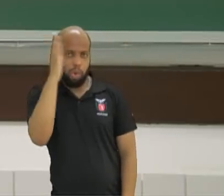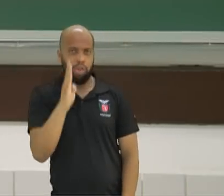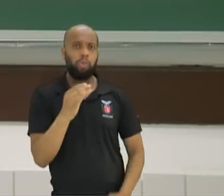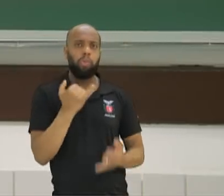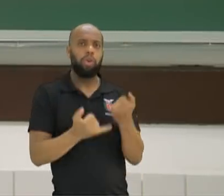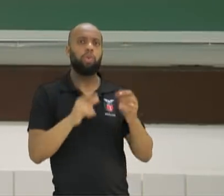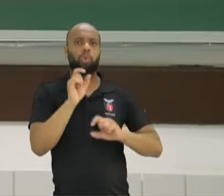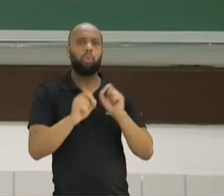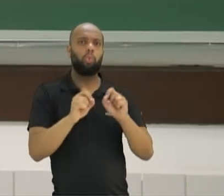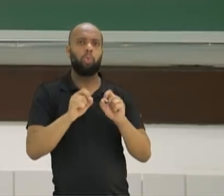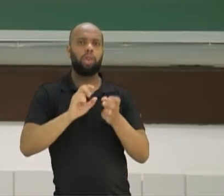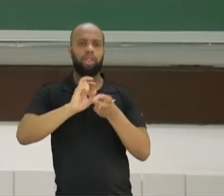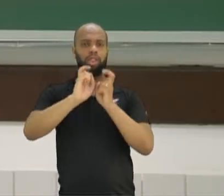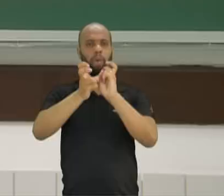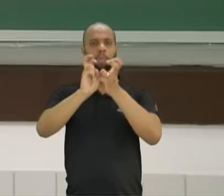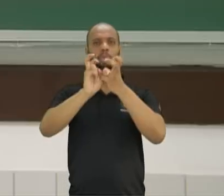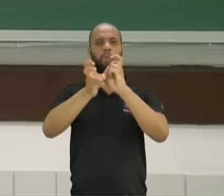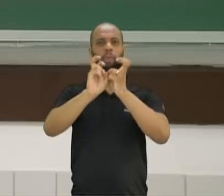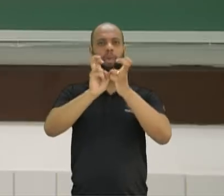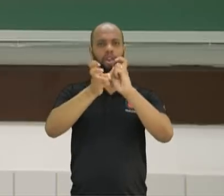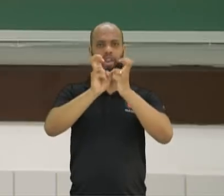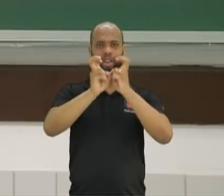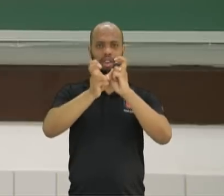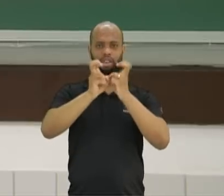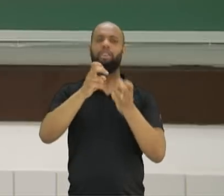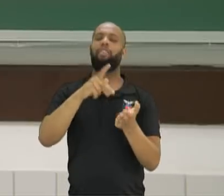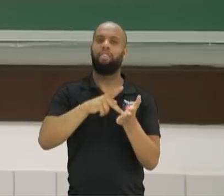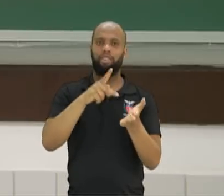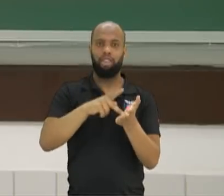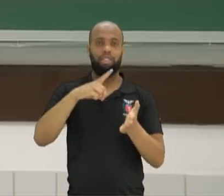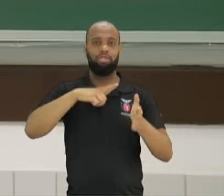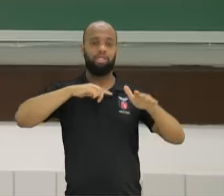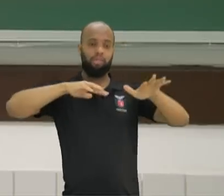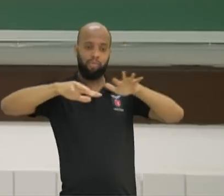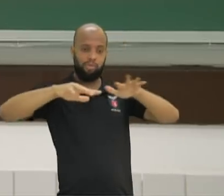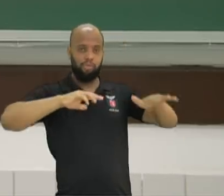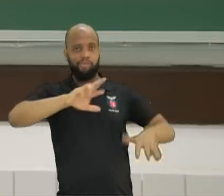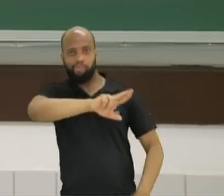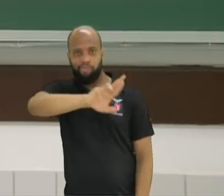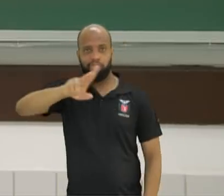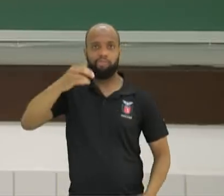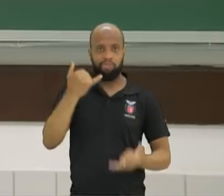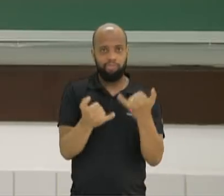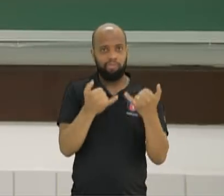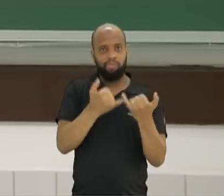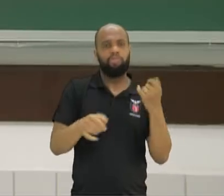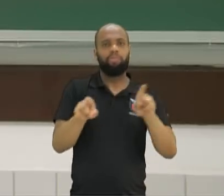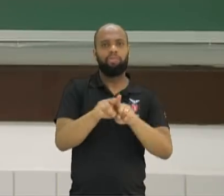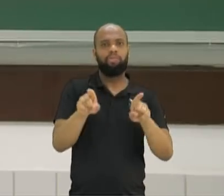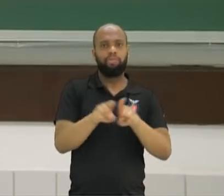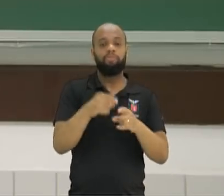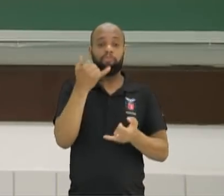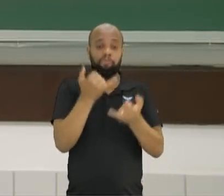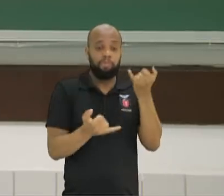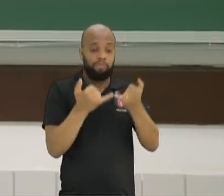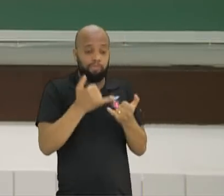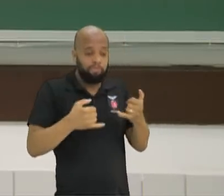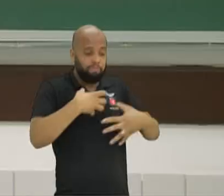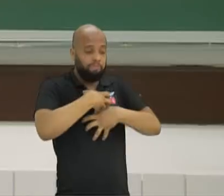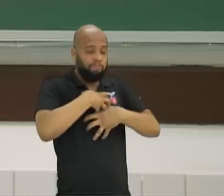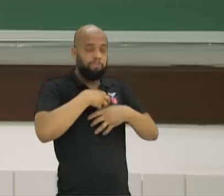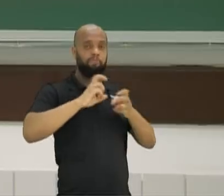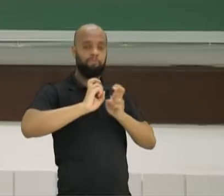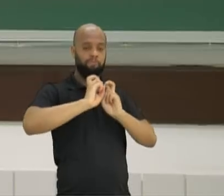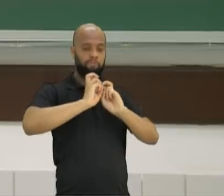brasileira? A capoeira, né? A gente viu muitos movimentos do Up Rocking parecidos com